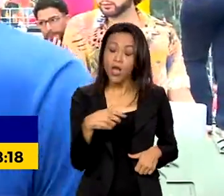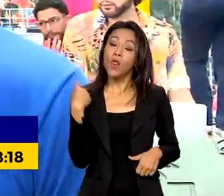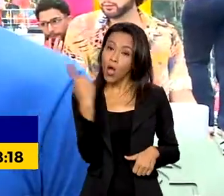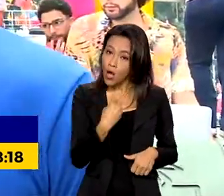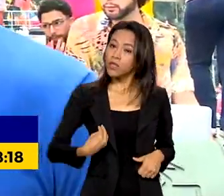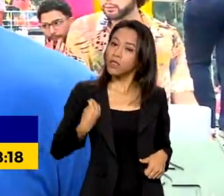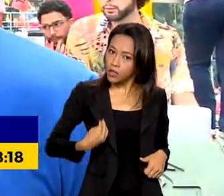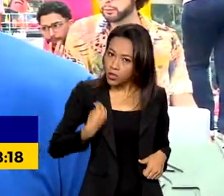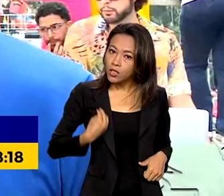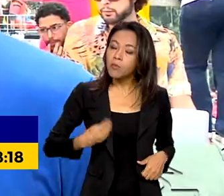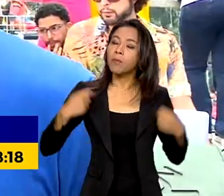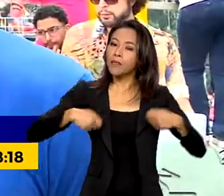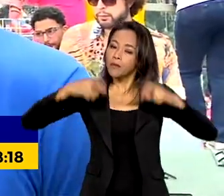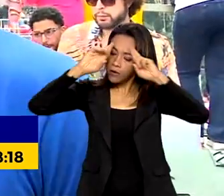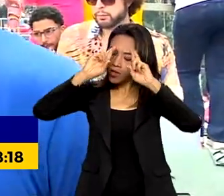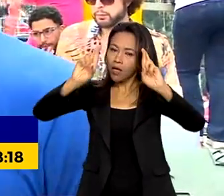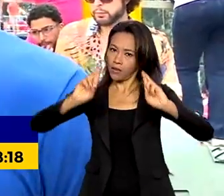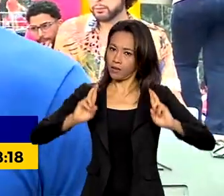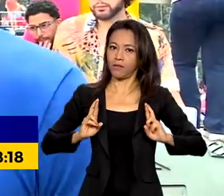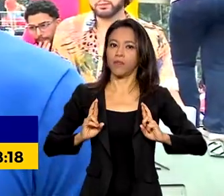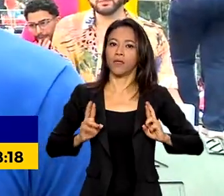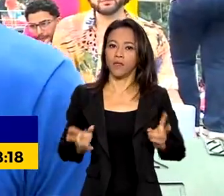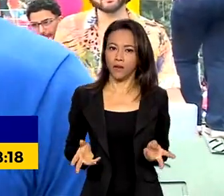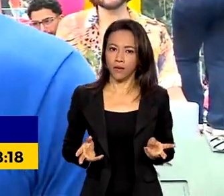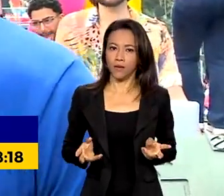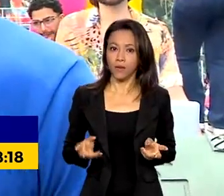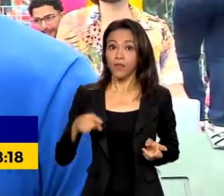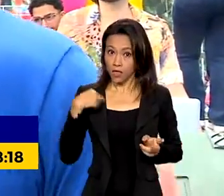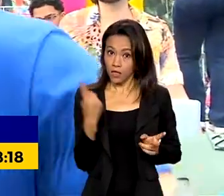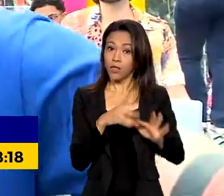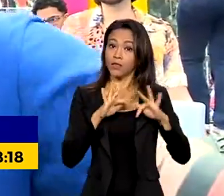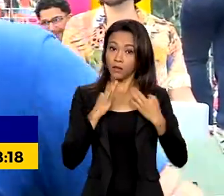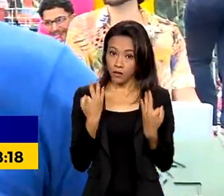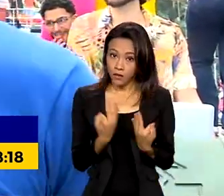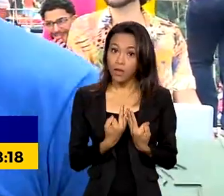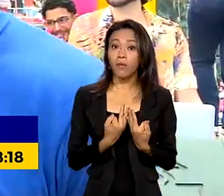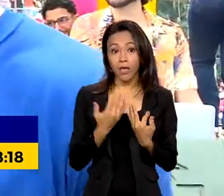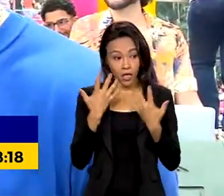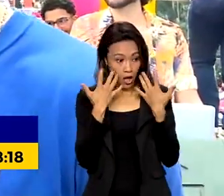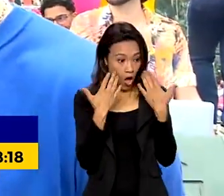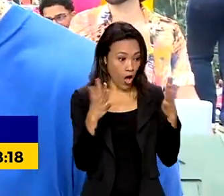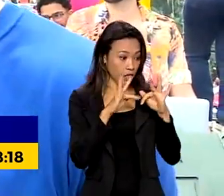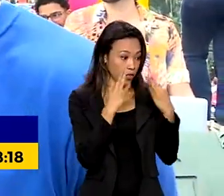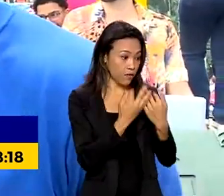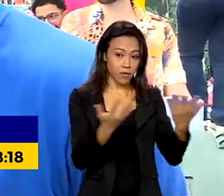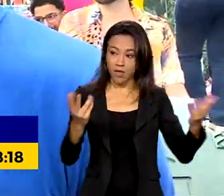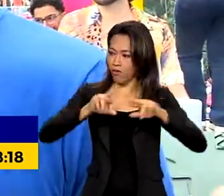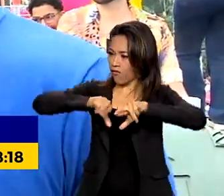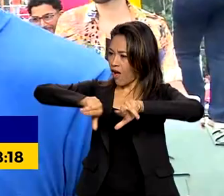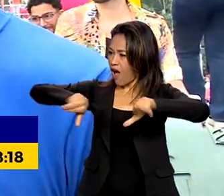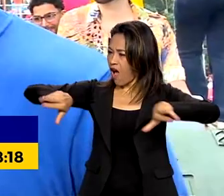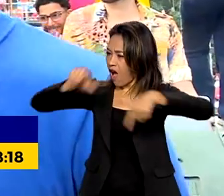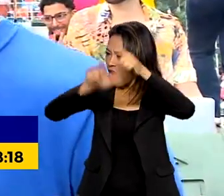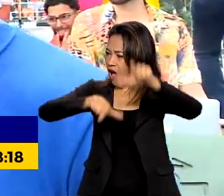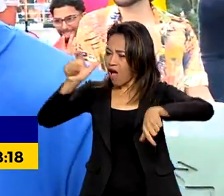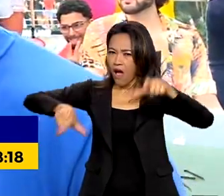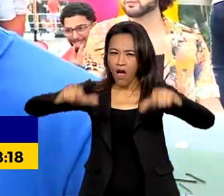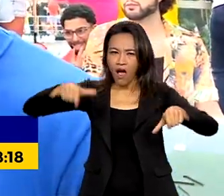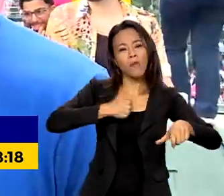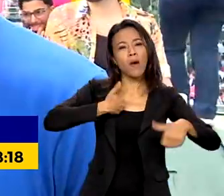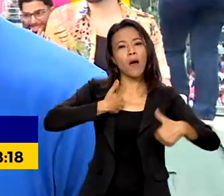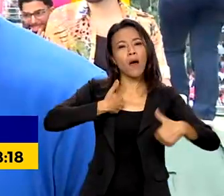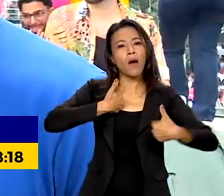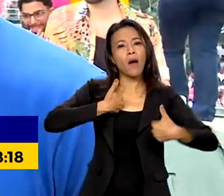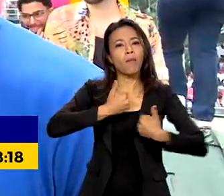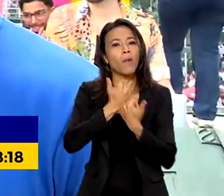existimos, precisamos de respeito. E as nossas famílias, que estamos aqui no trio de Mães pela Diversidade, nos amam, nos apoiam e